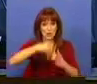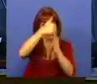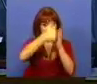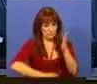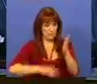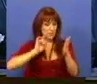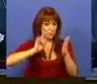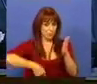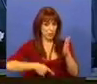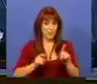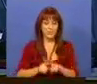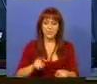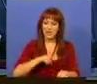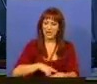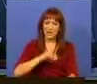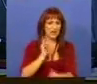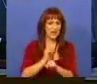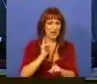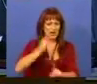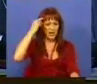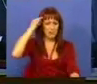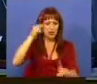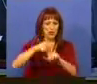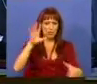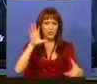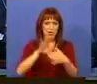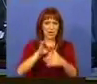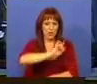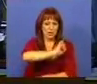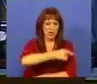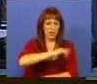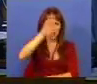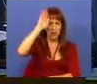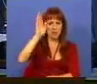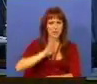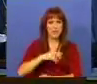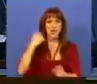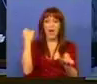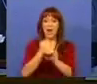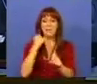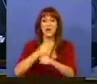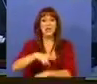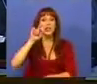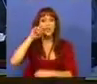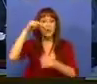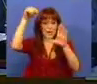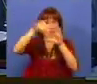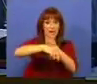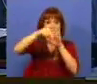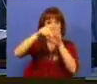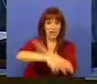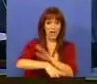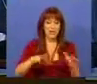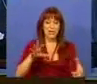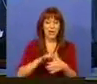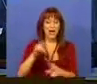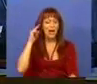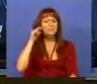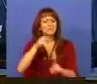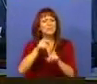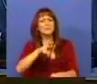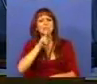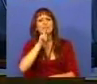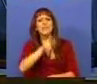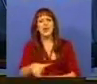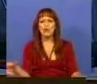constitucionais, do simultâneo propósito de associar as Forças Armadas a missões de segurança interna, sob o pretexto de